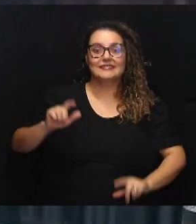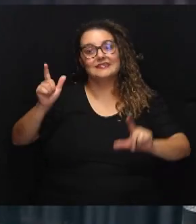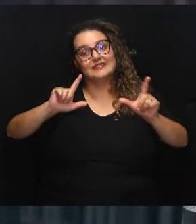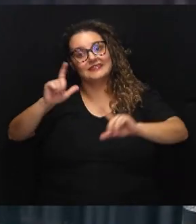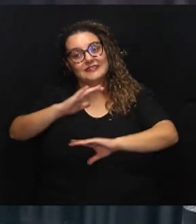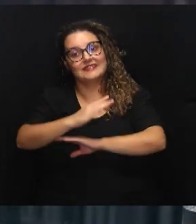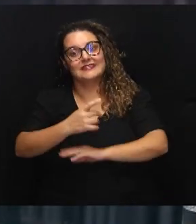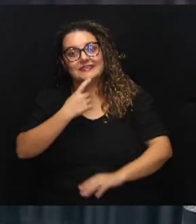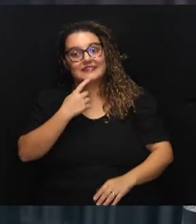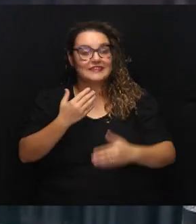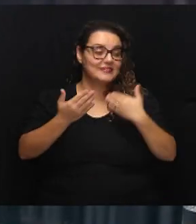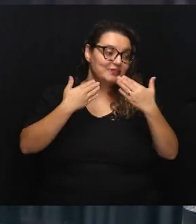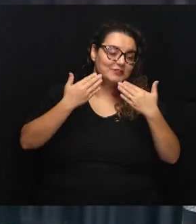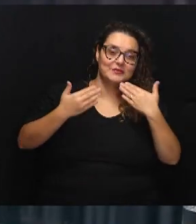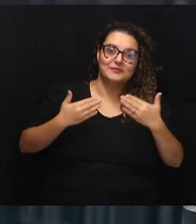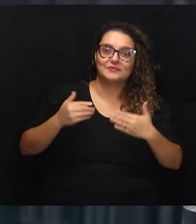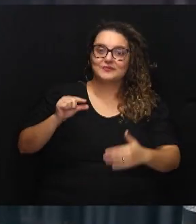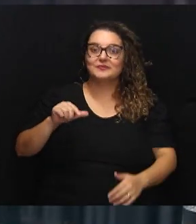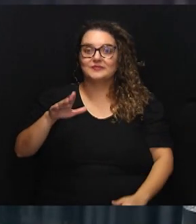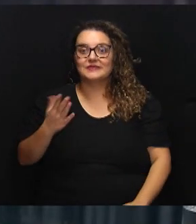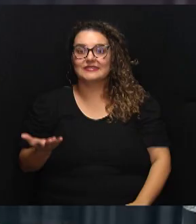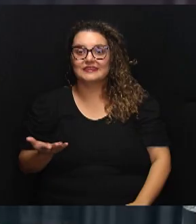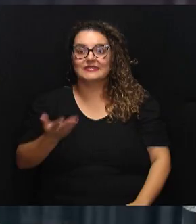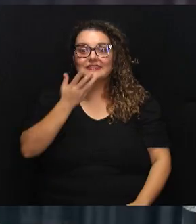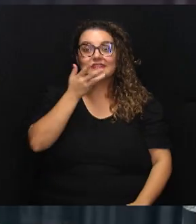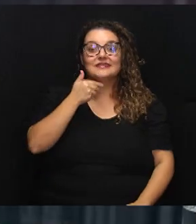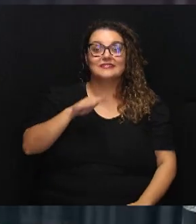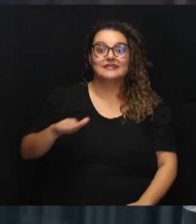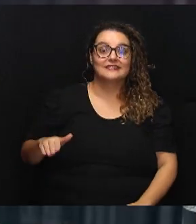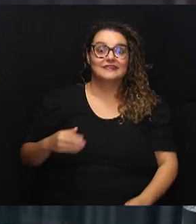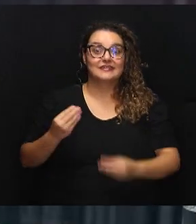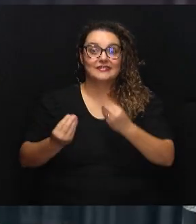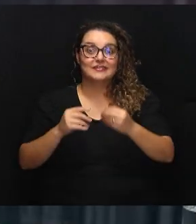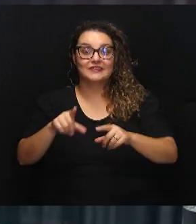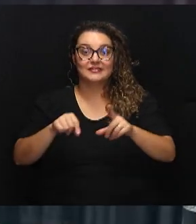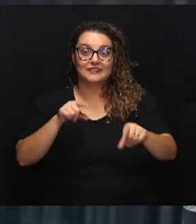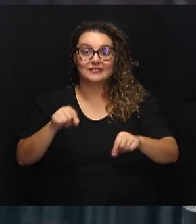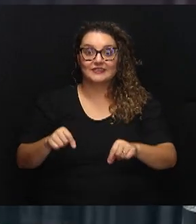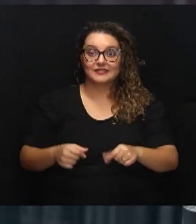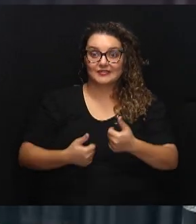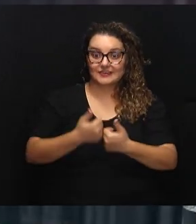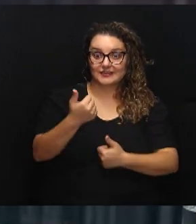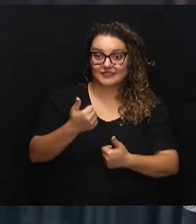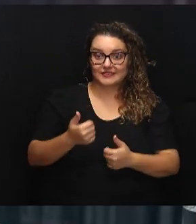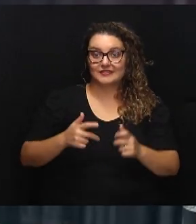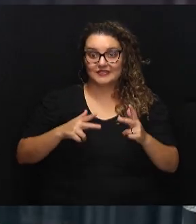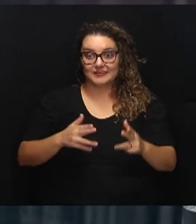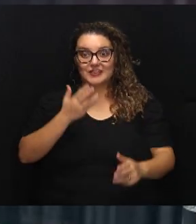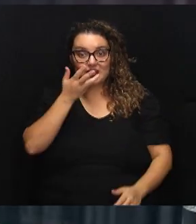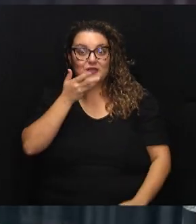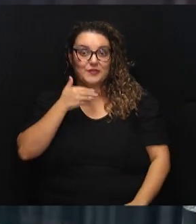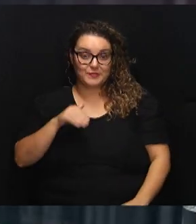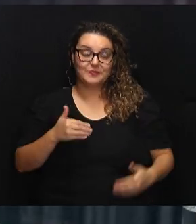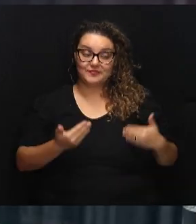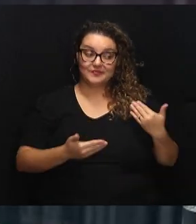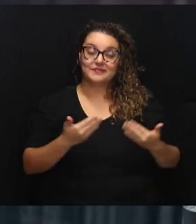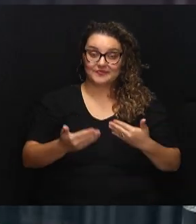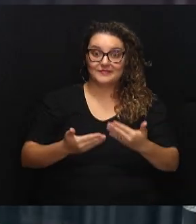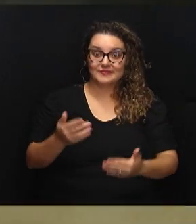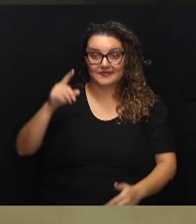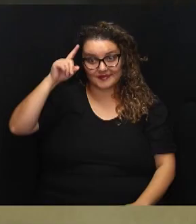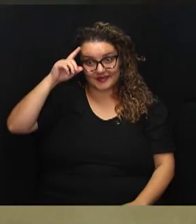Estamos aqui para falar um pouco mais das crianças, né? Como escolhem os times de futebol, como as crianças veem no dia a